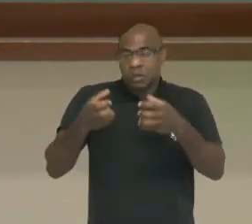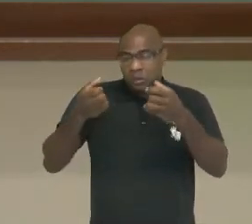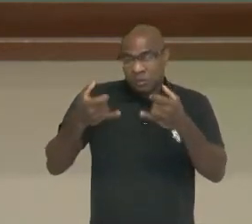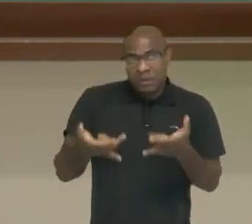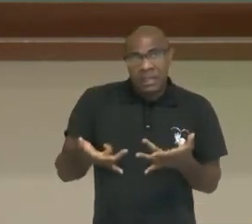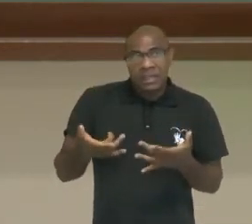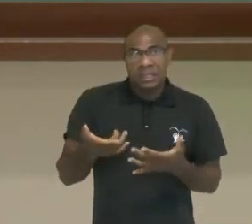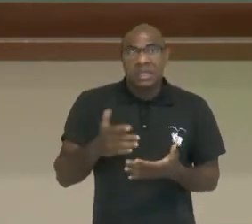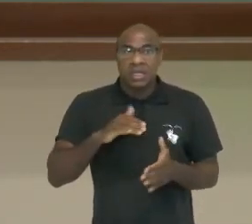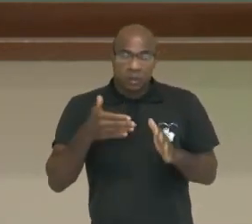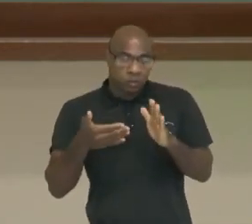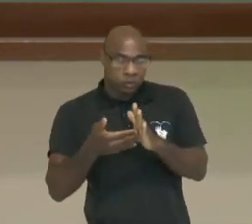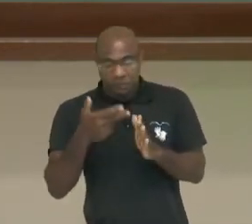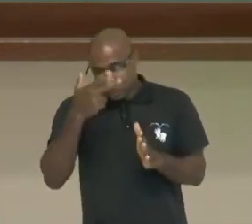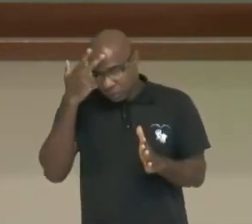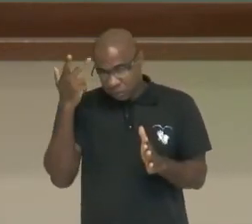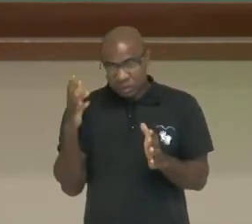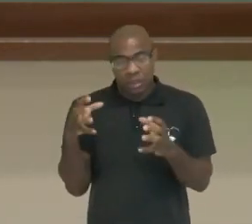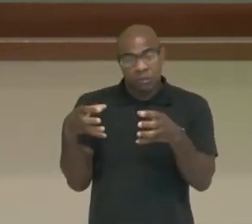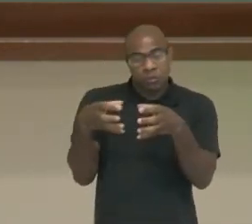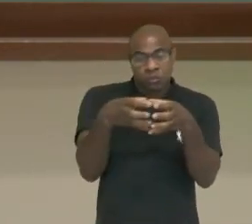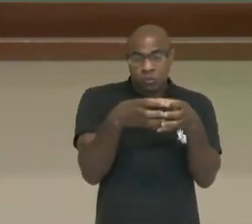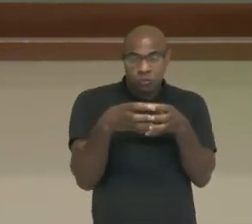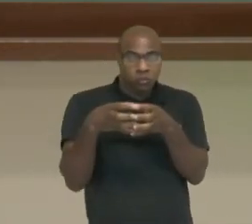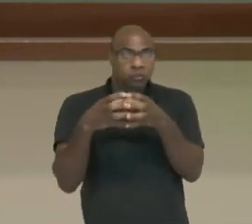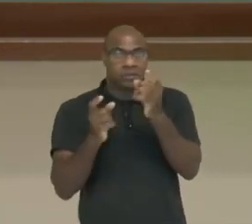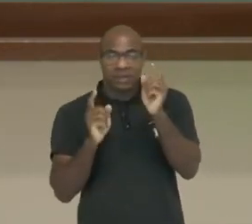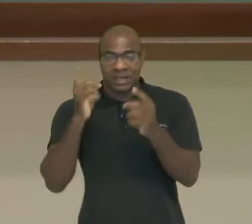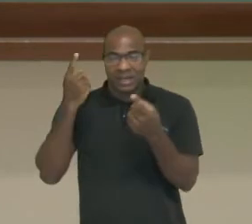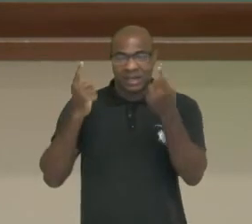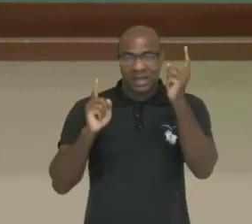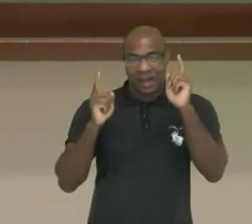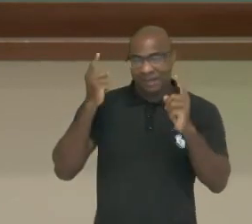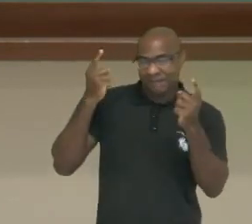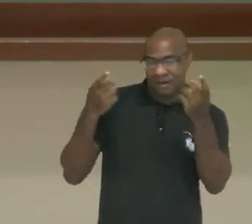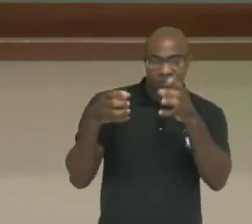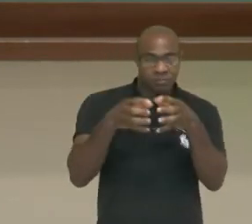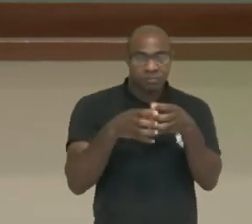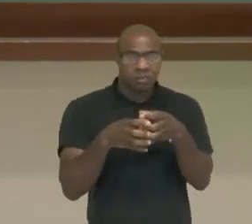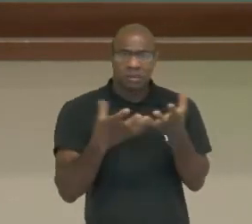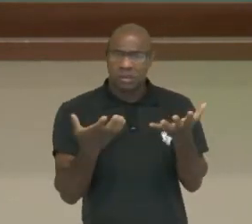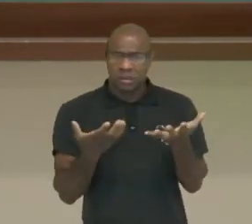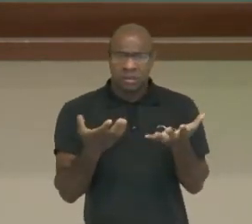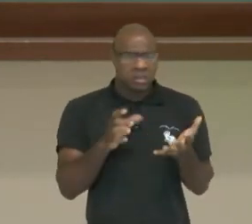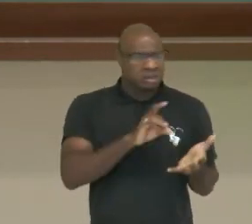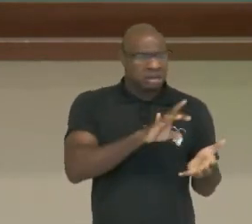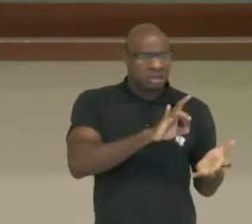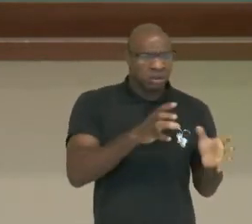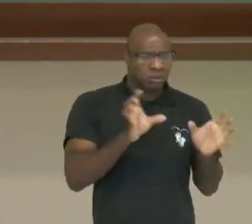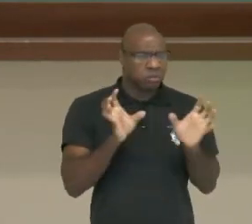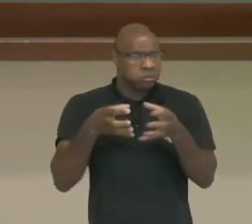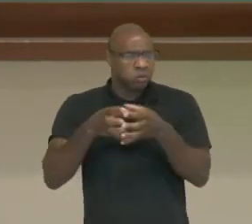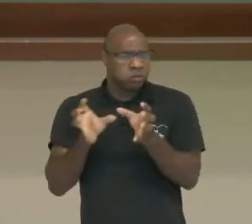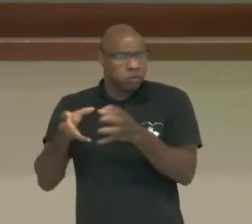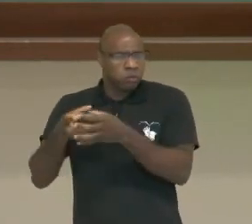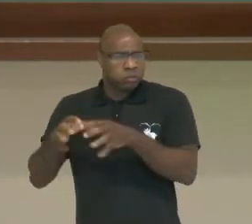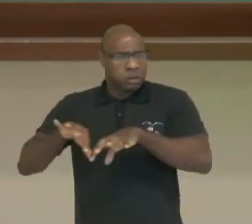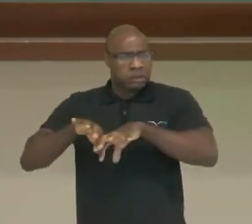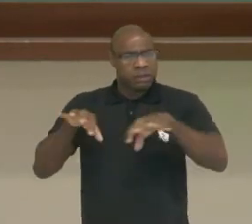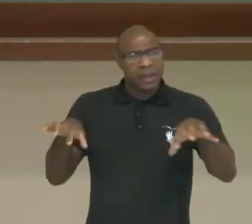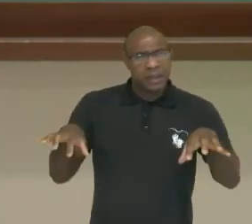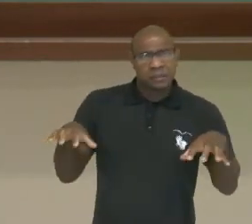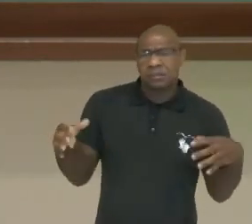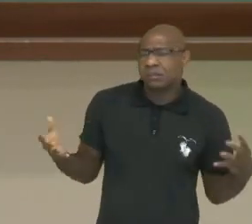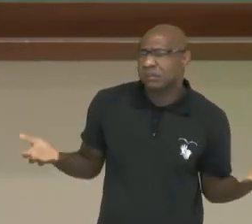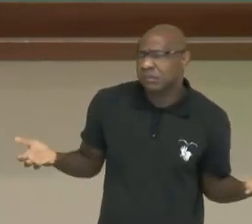que todo mundo está junto no bloco, todo mundo é aceito, ele fala terminando em colocar cada um no seu devido lugar, opa, eu